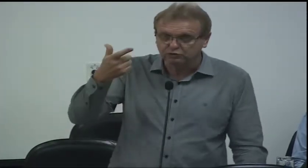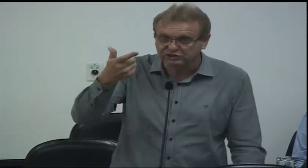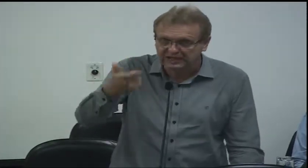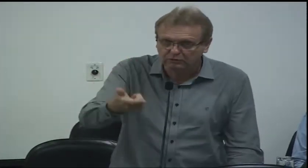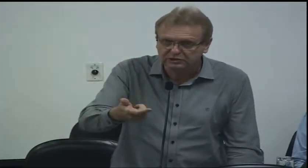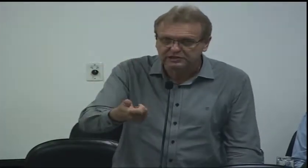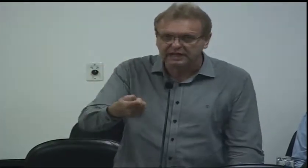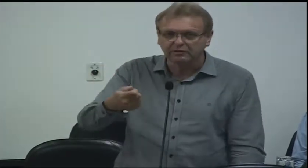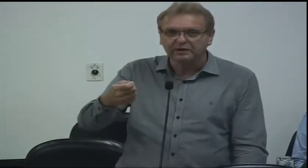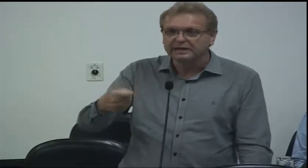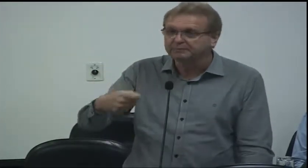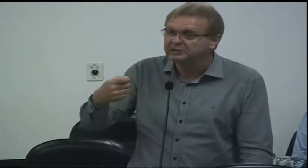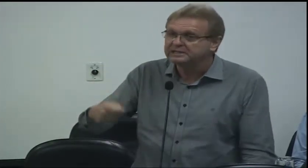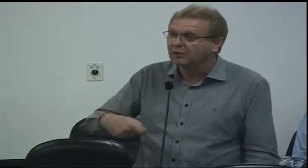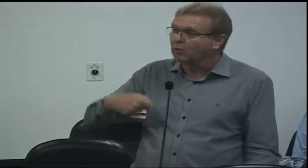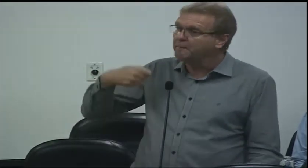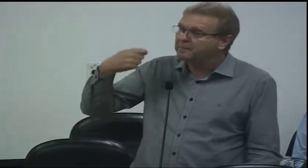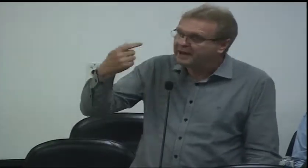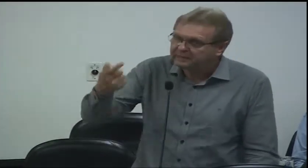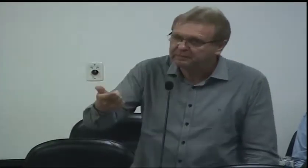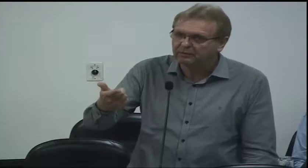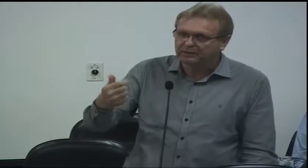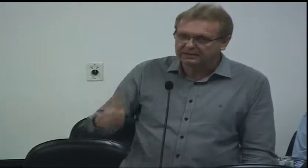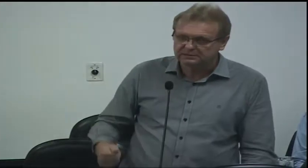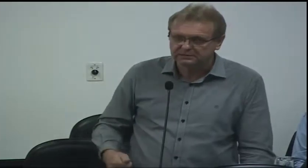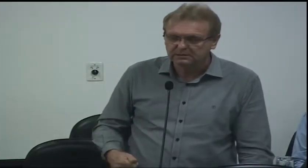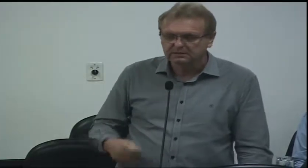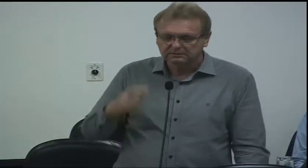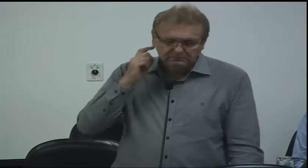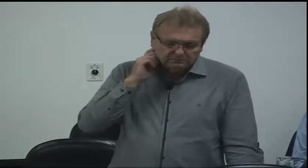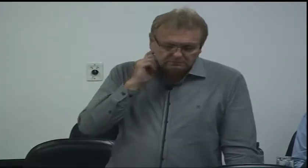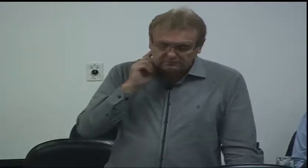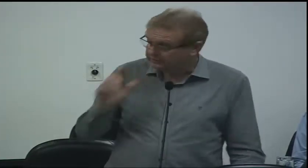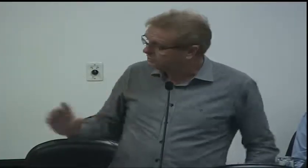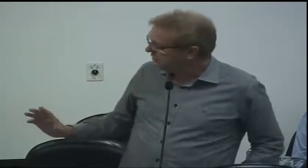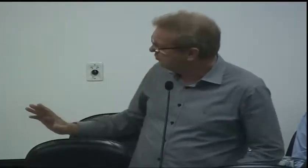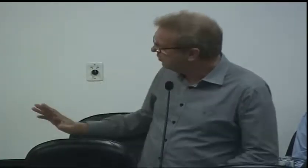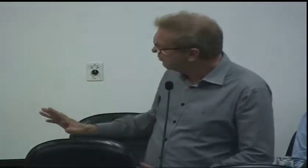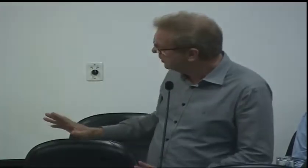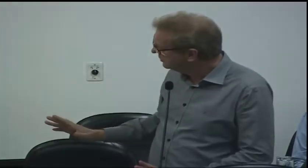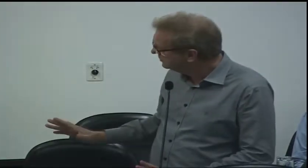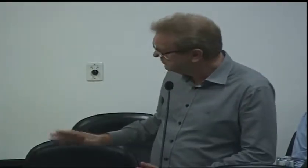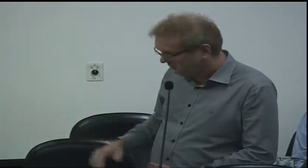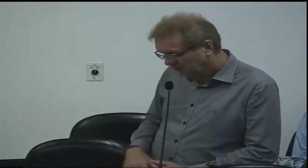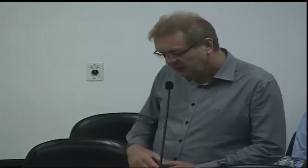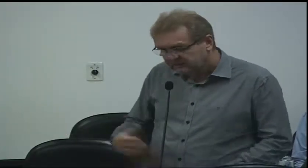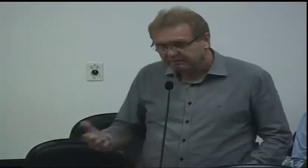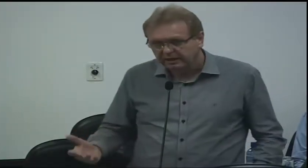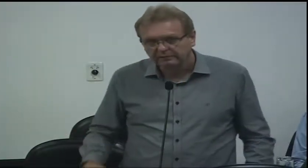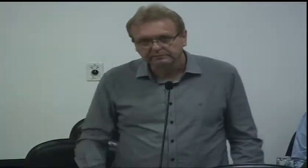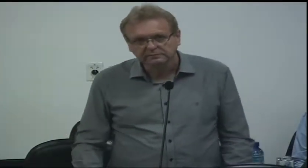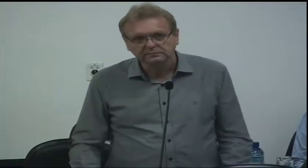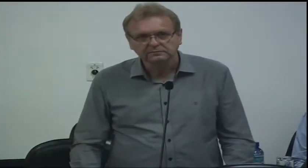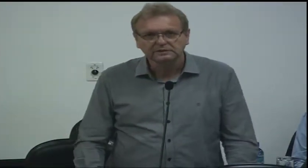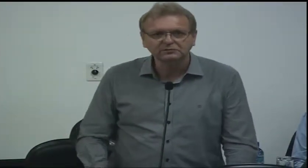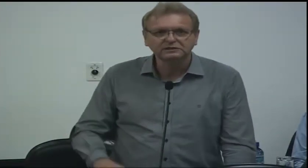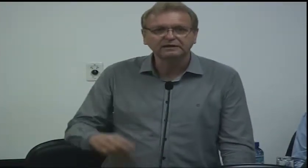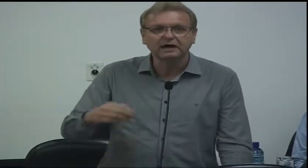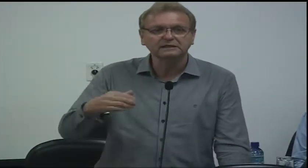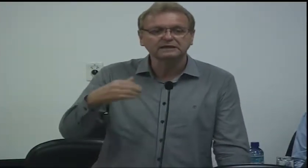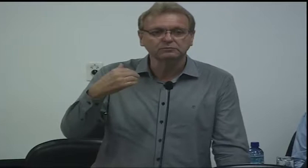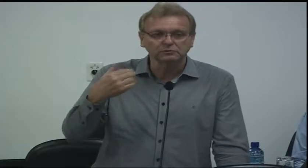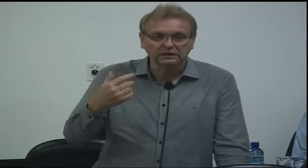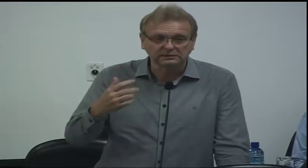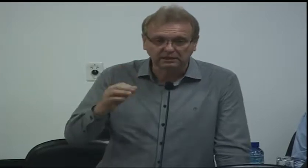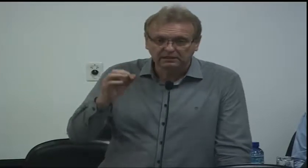vai, com o seu dinheiro, e depois ainda compete pelo país. Isso eu já não concordo. Mas também, que um dia